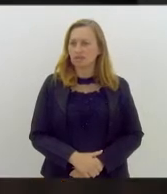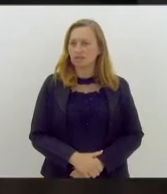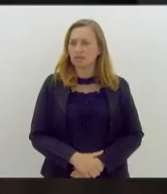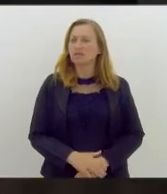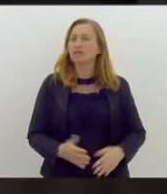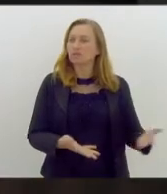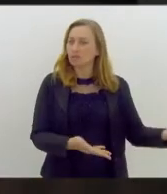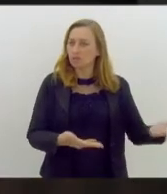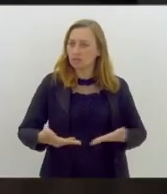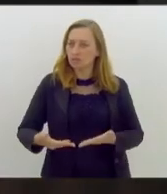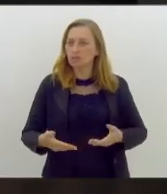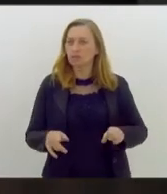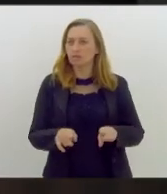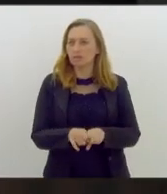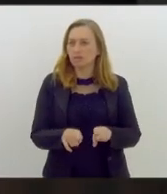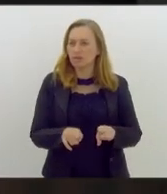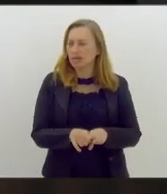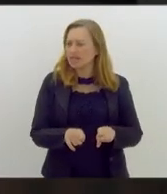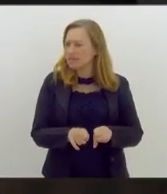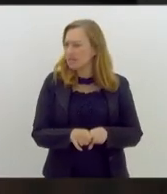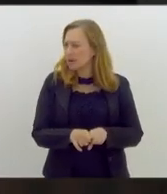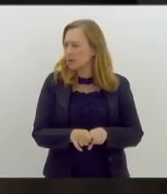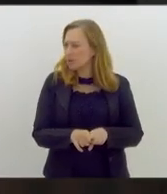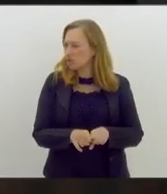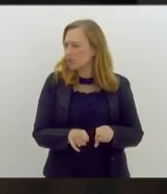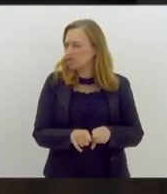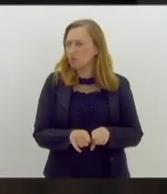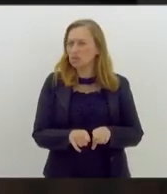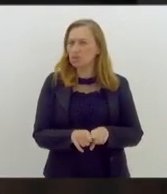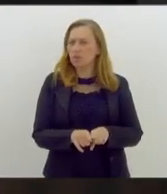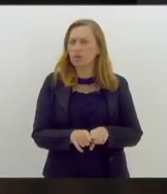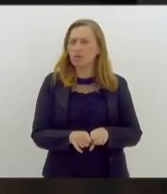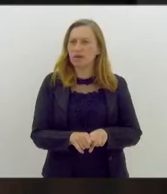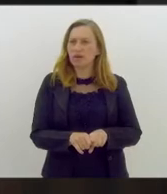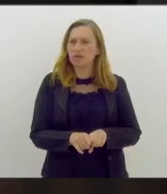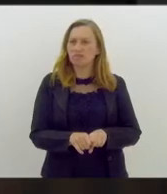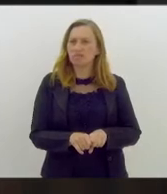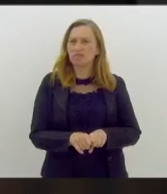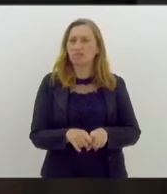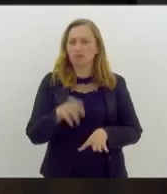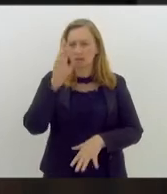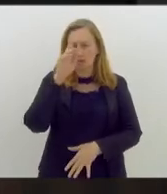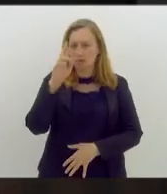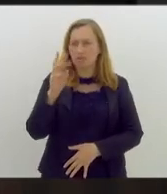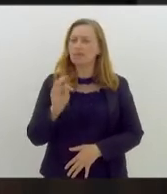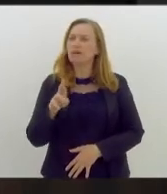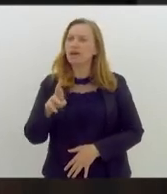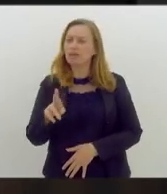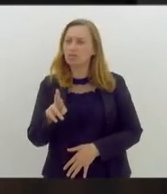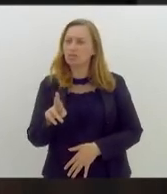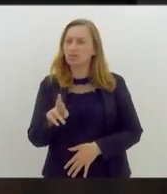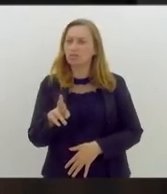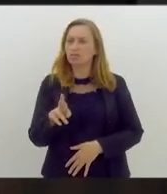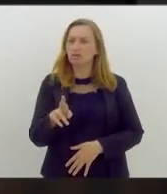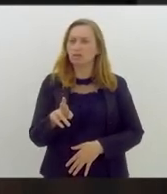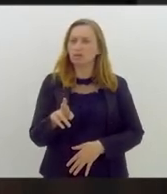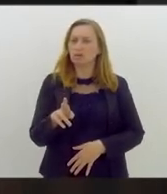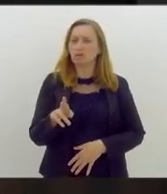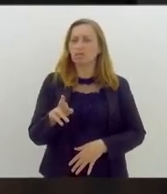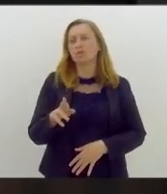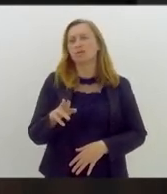Convido ainda para compor esta mesa o excelentíssimo senhor desembargador Elton Leme, presidente do